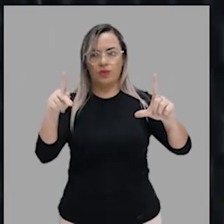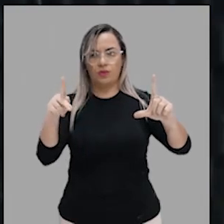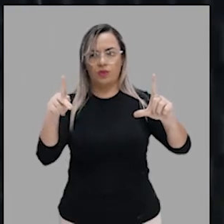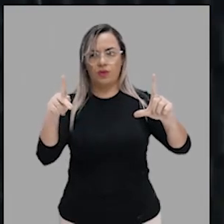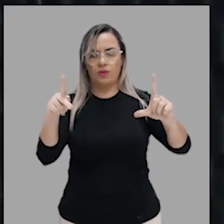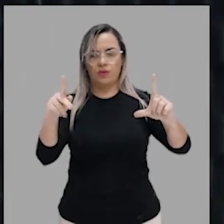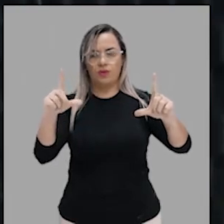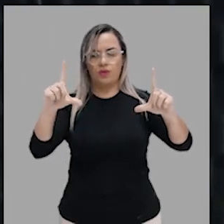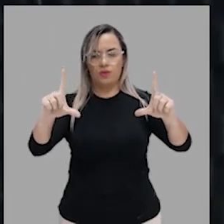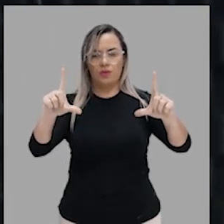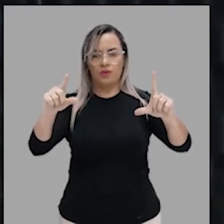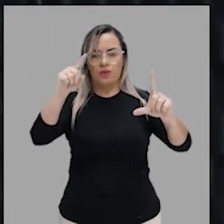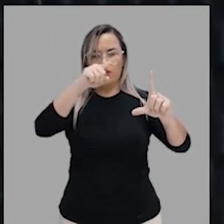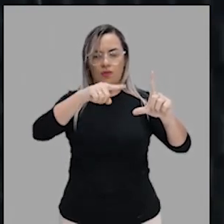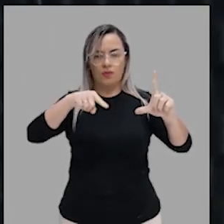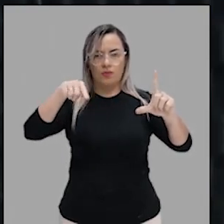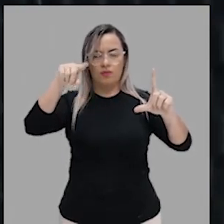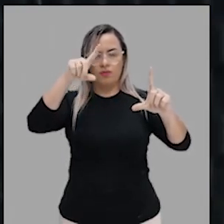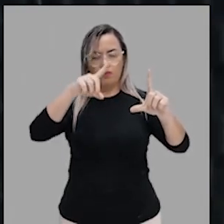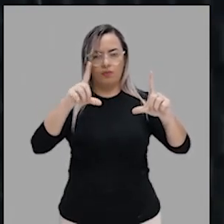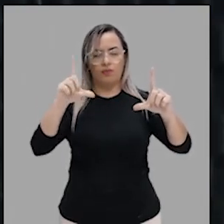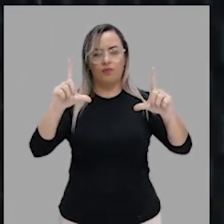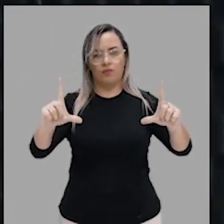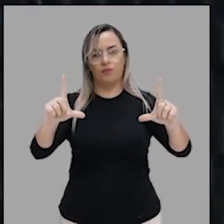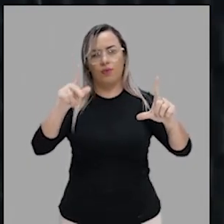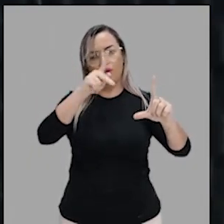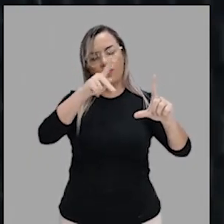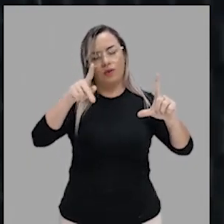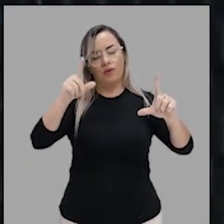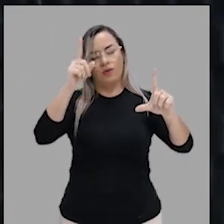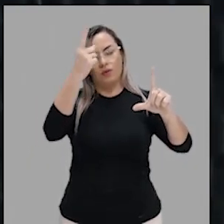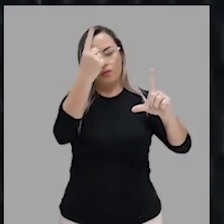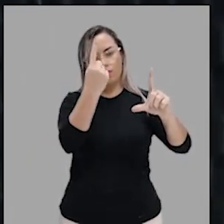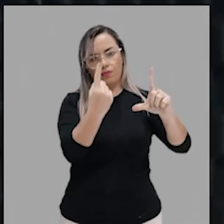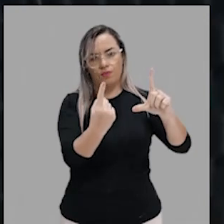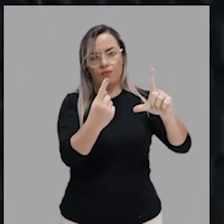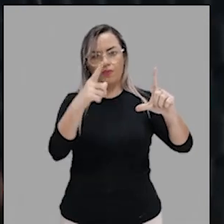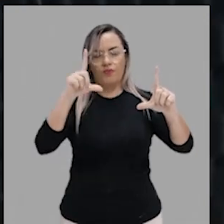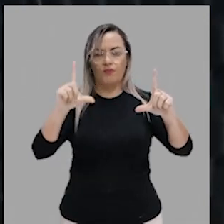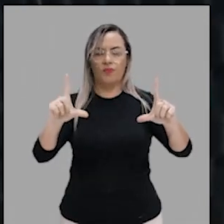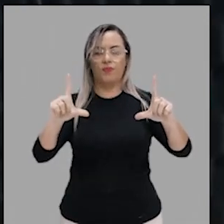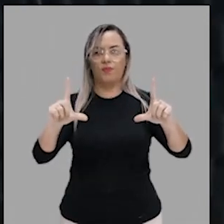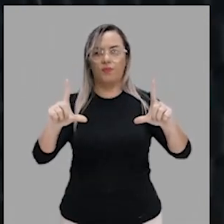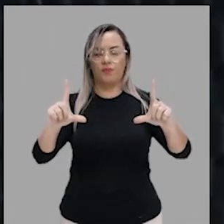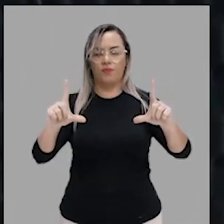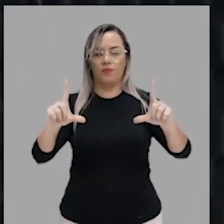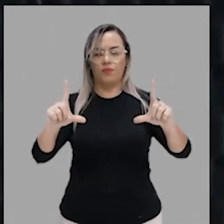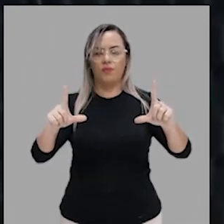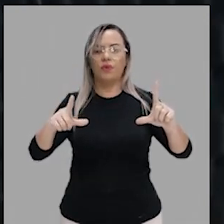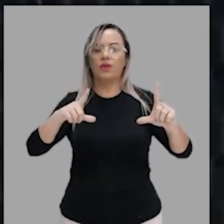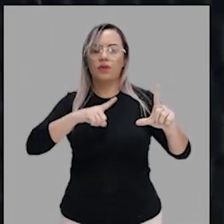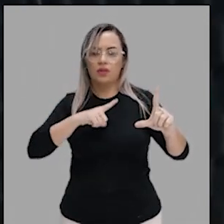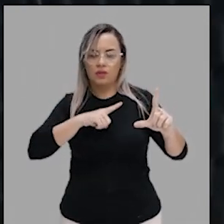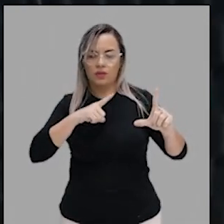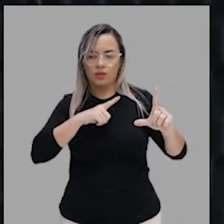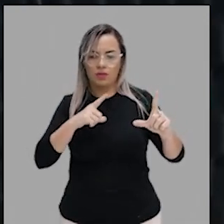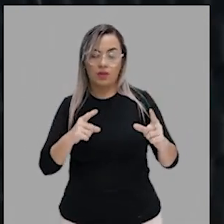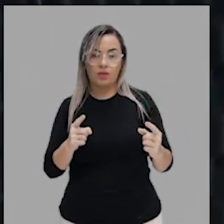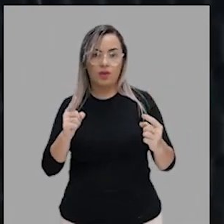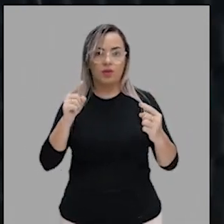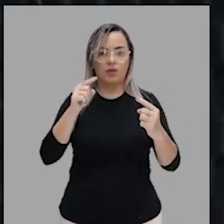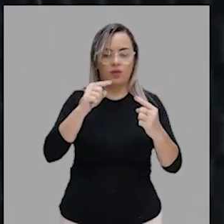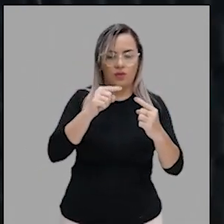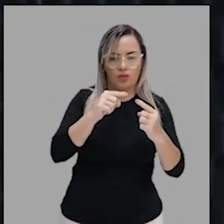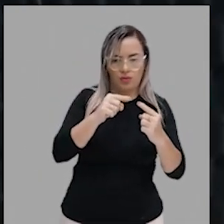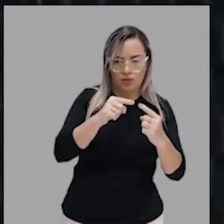meio da sua tela. Então, nesse caso, esse meio tem a mesma função dessa expressão aqui.